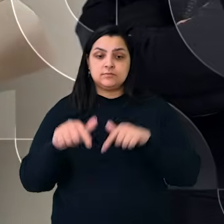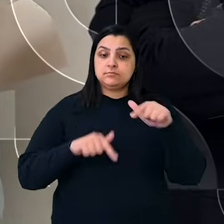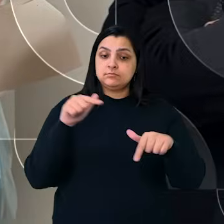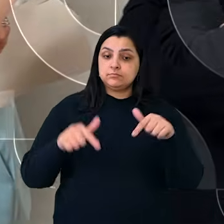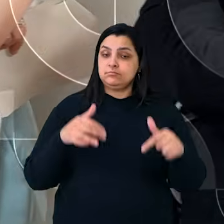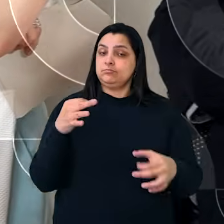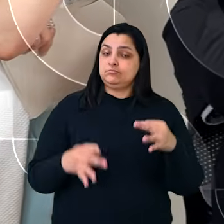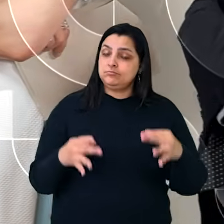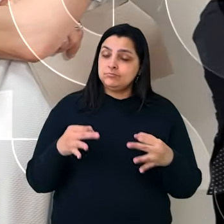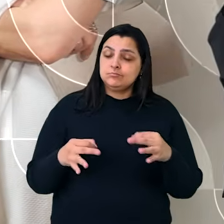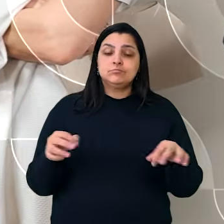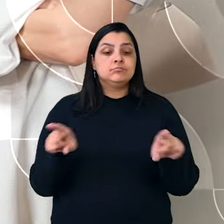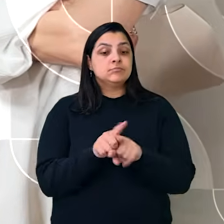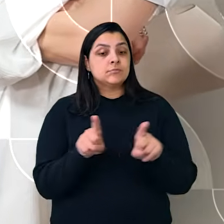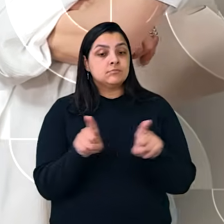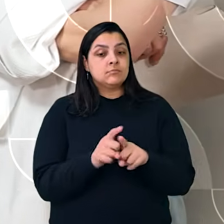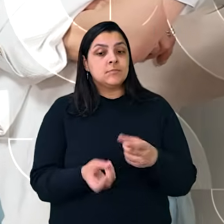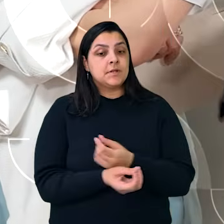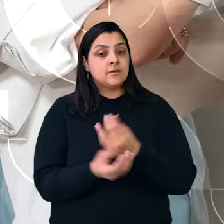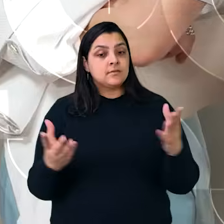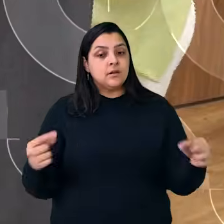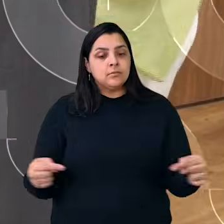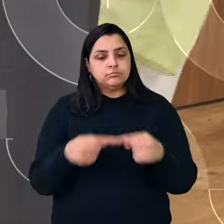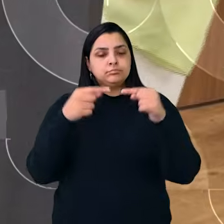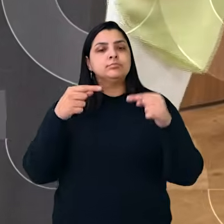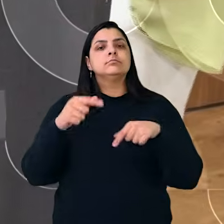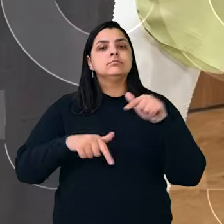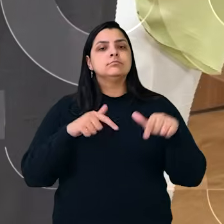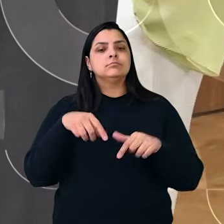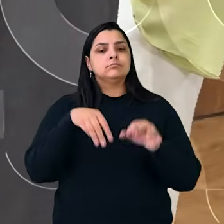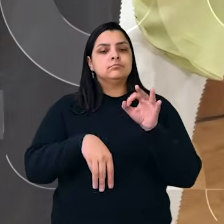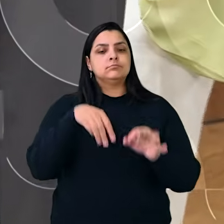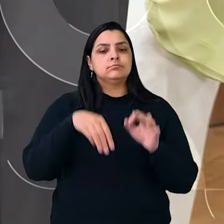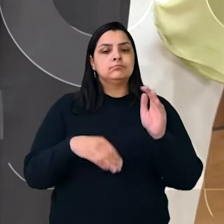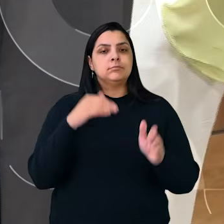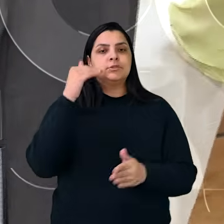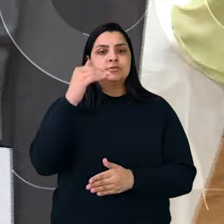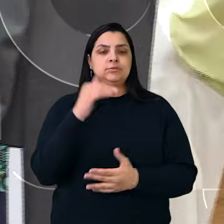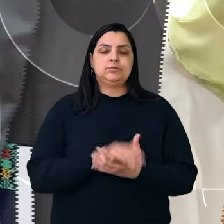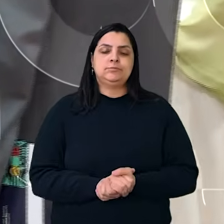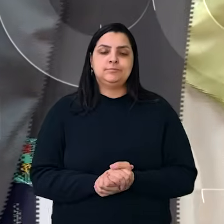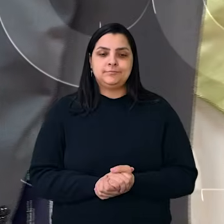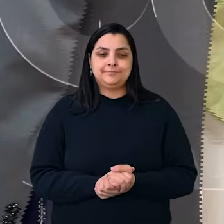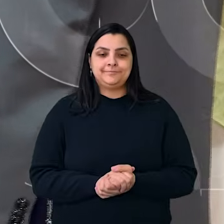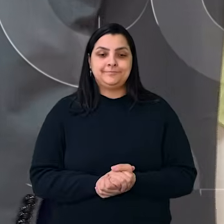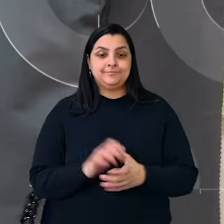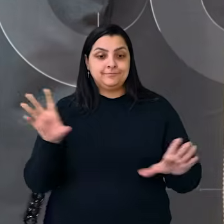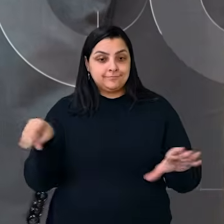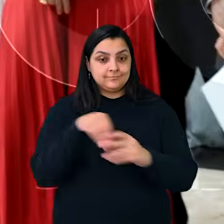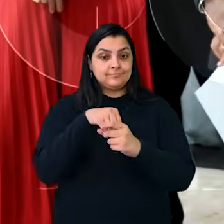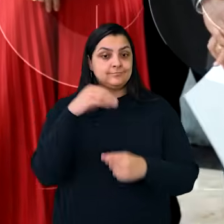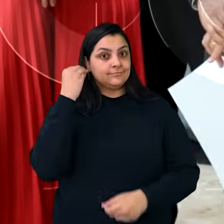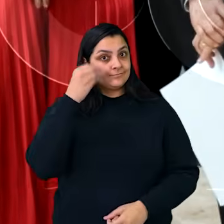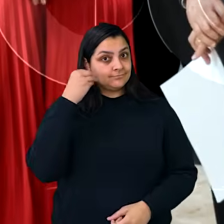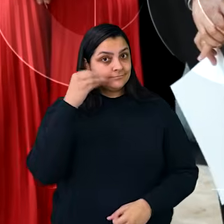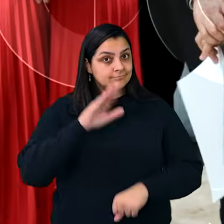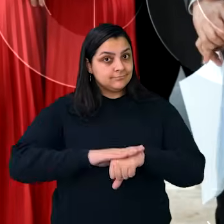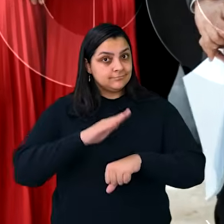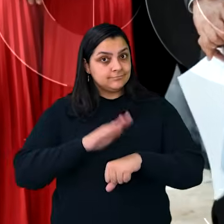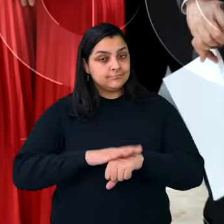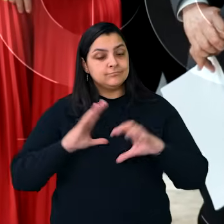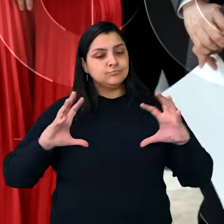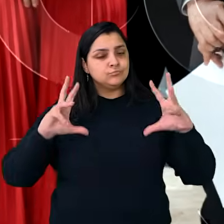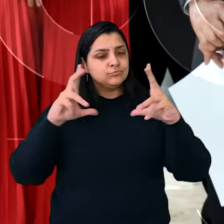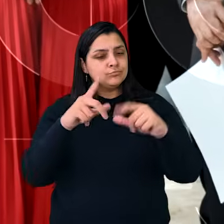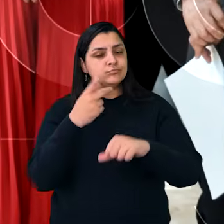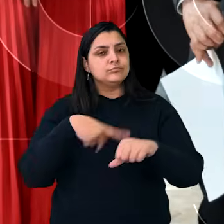de serviços judiciários e por garantir o adequado exercício da magistratura trabalhista. E para integrar as experiências